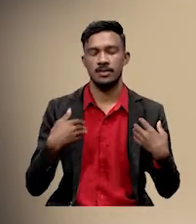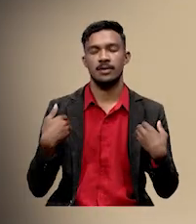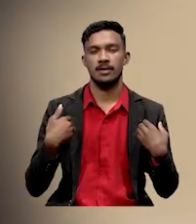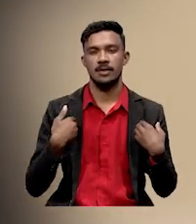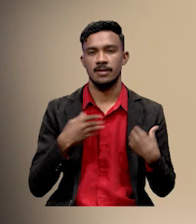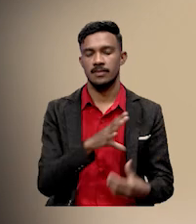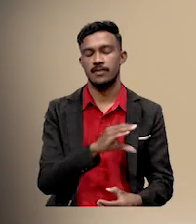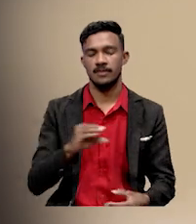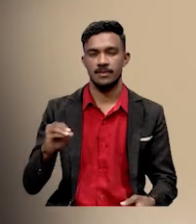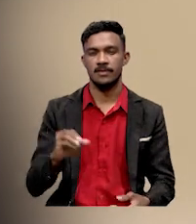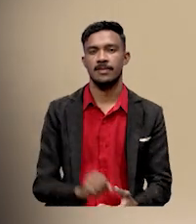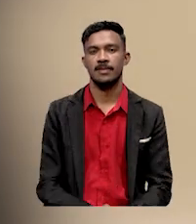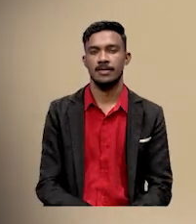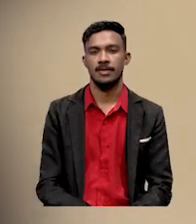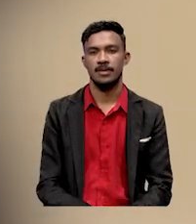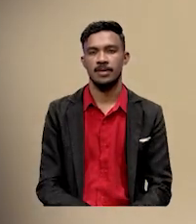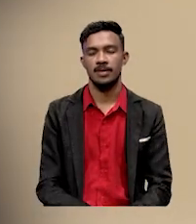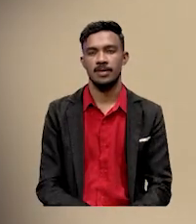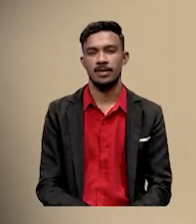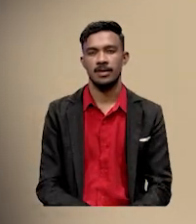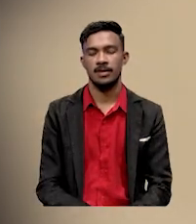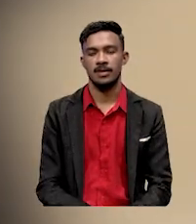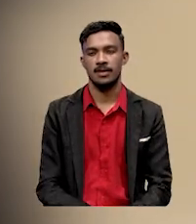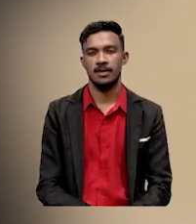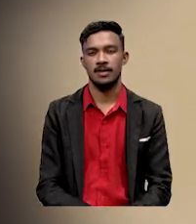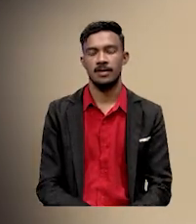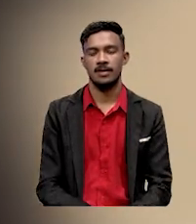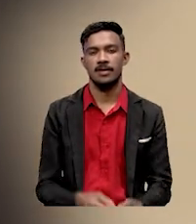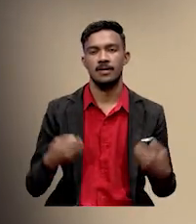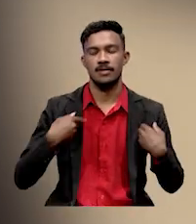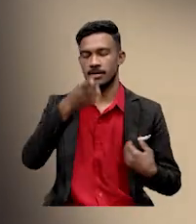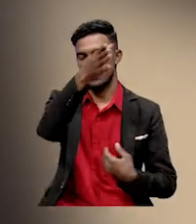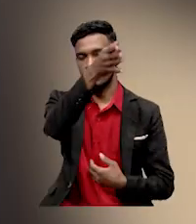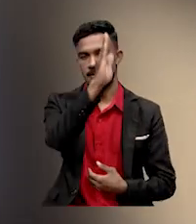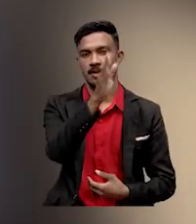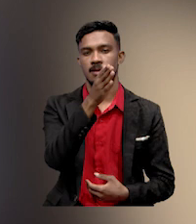Entristeceu-me um bocado. Tenho o direito de ficar triste, não tenho.